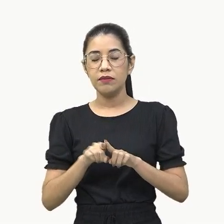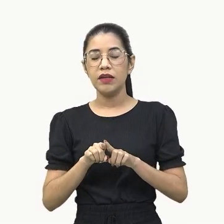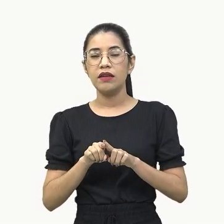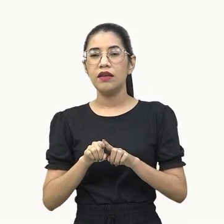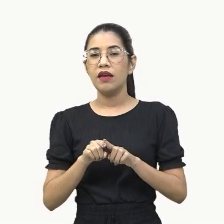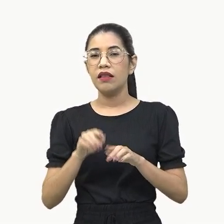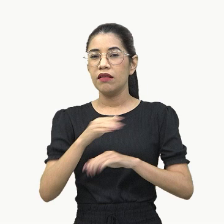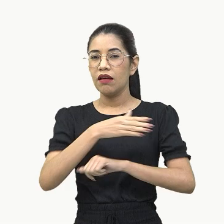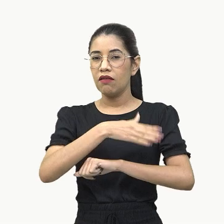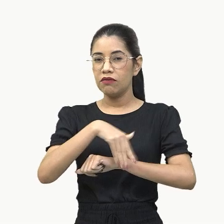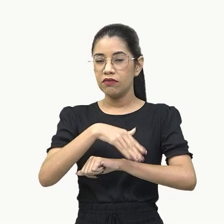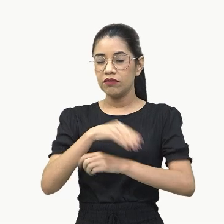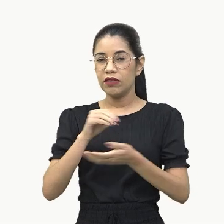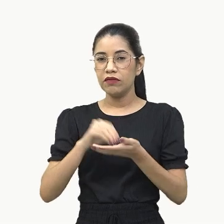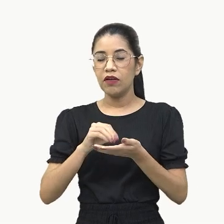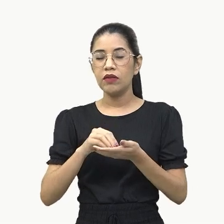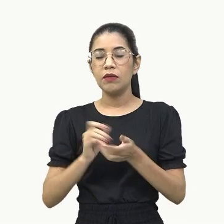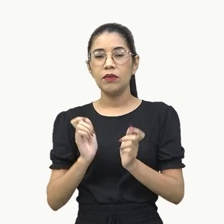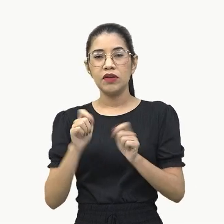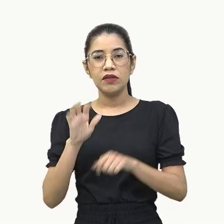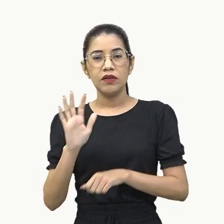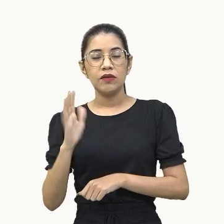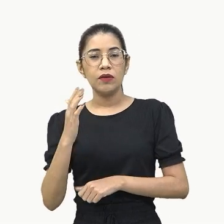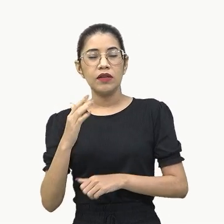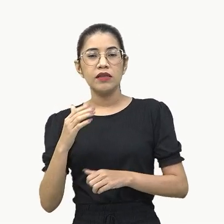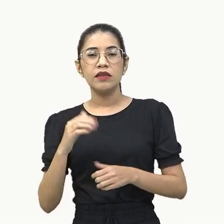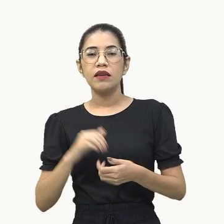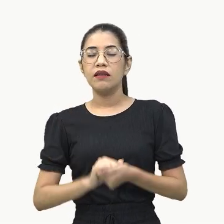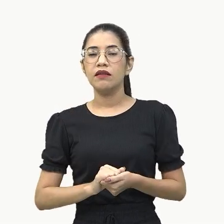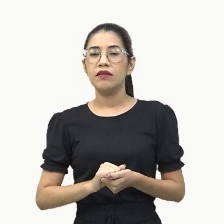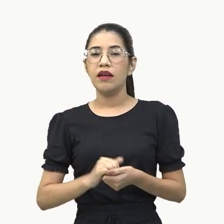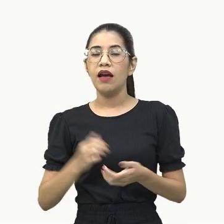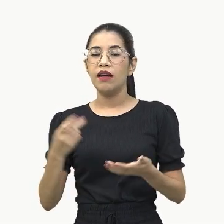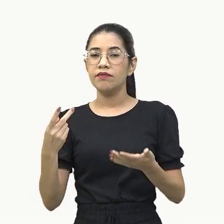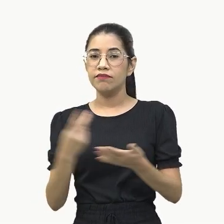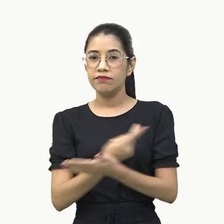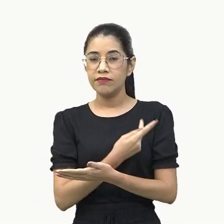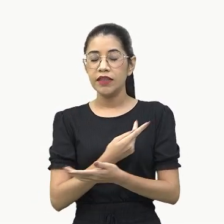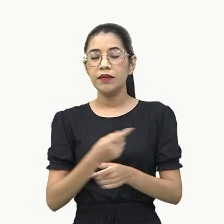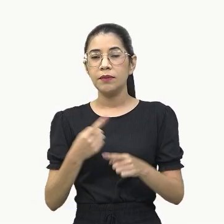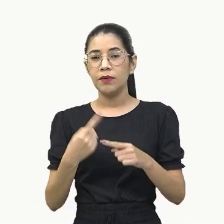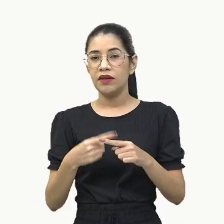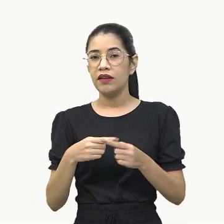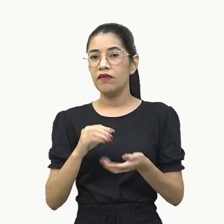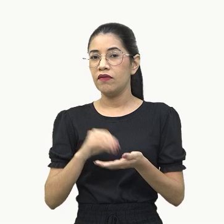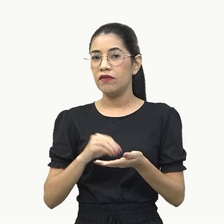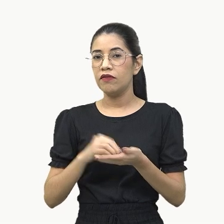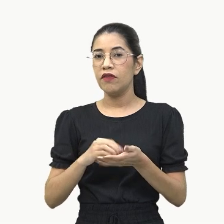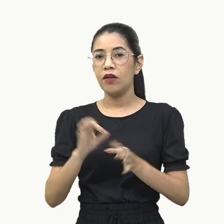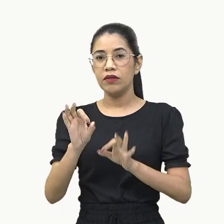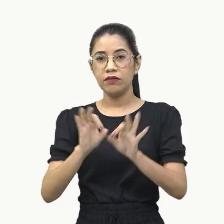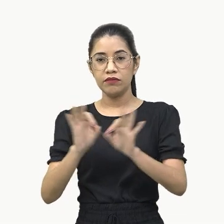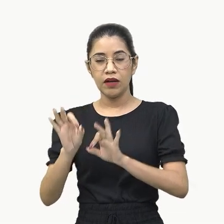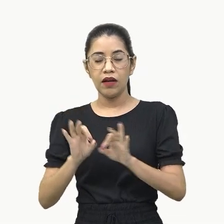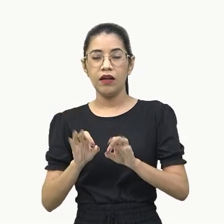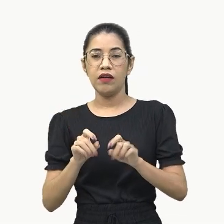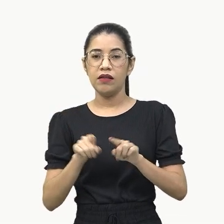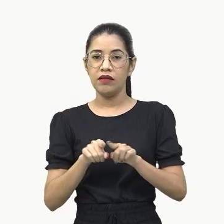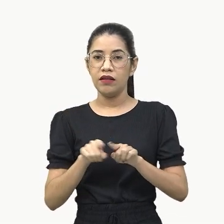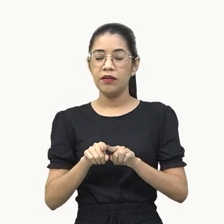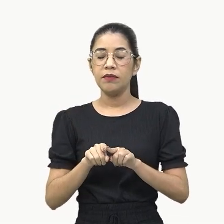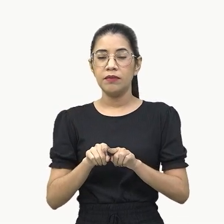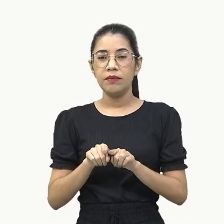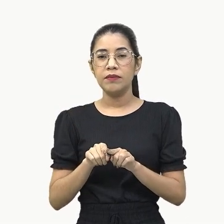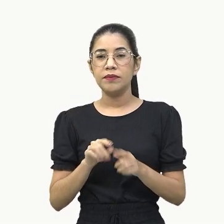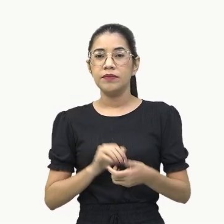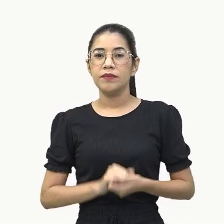acontecem aí acidentes por conta eh da falta de cuidado né na malha existente